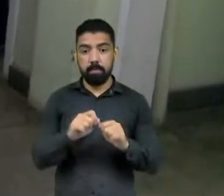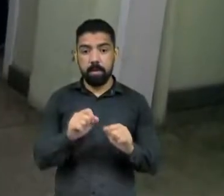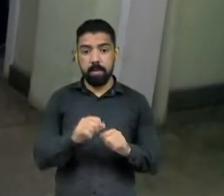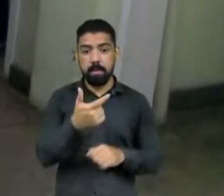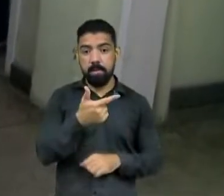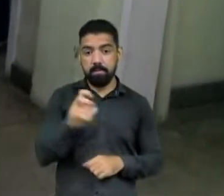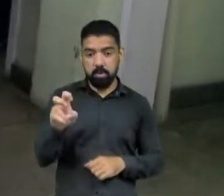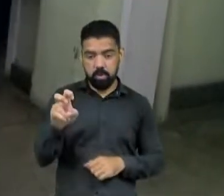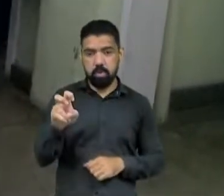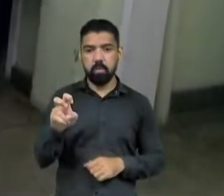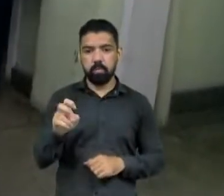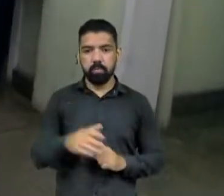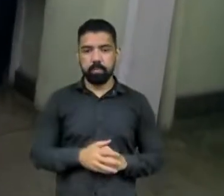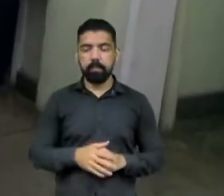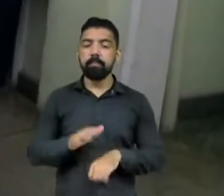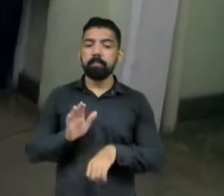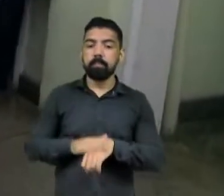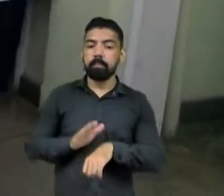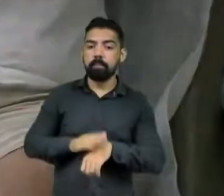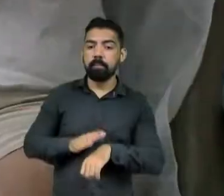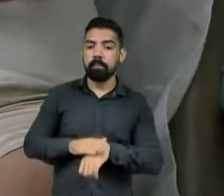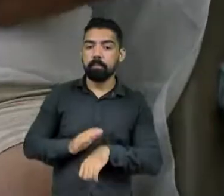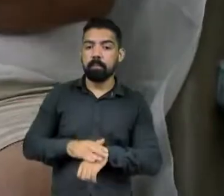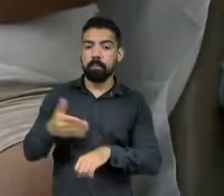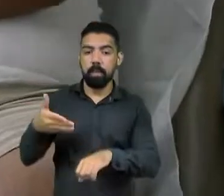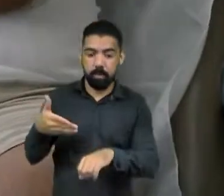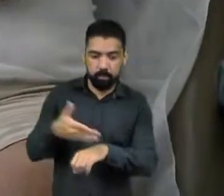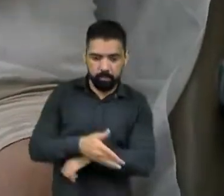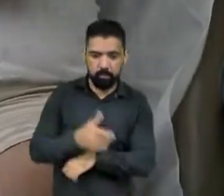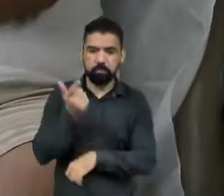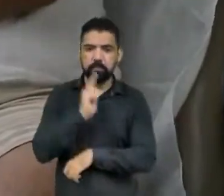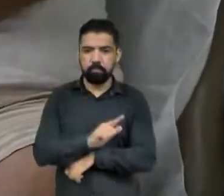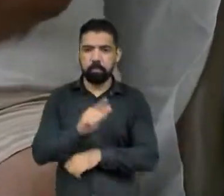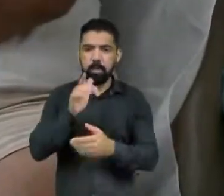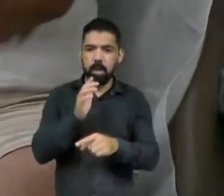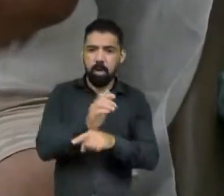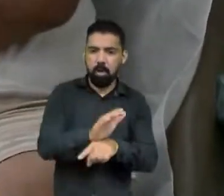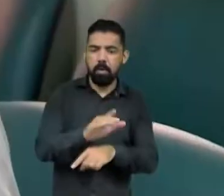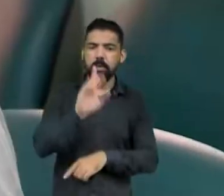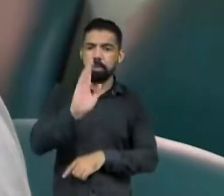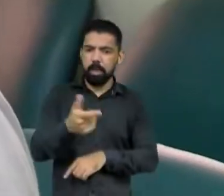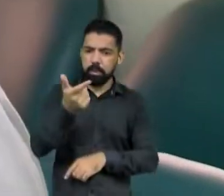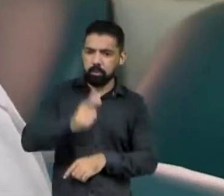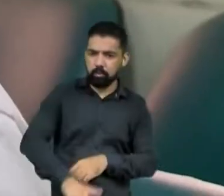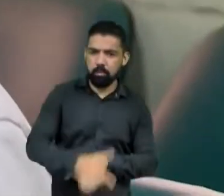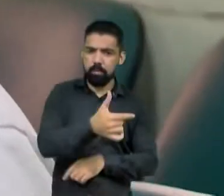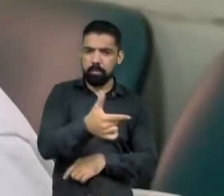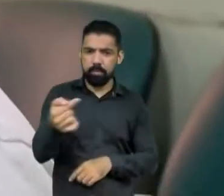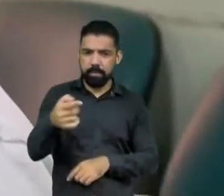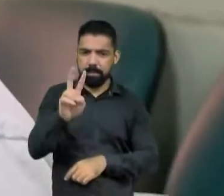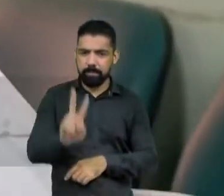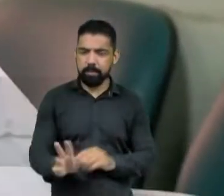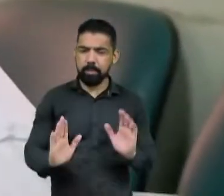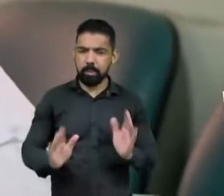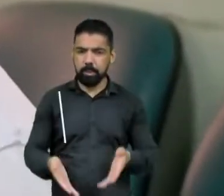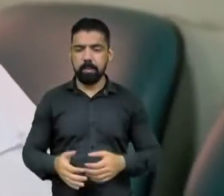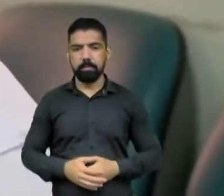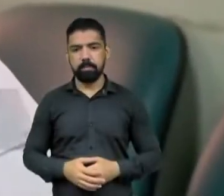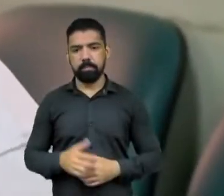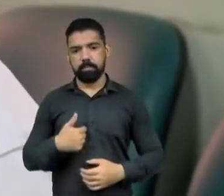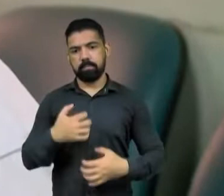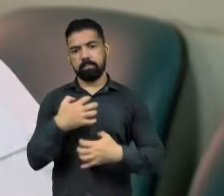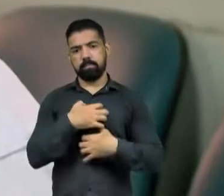veio cumprir a obrigação de ajudar ao próximo pela 27ª vez. Me sinto realizado também,